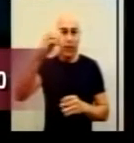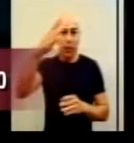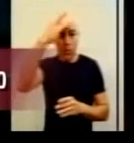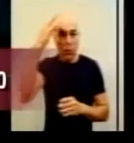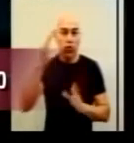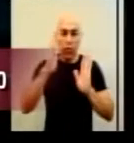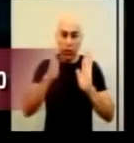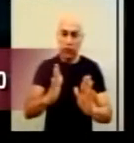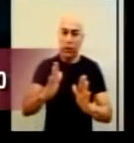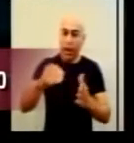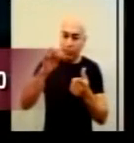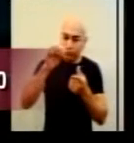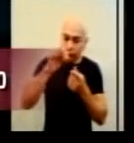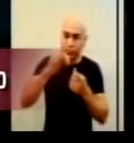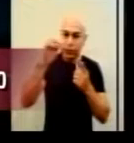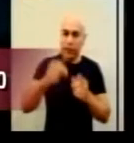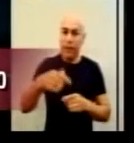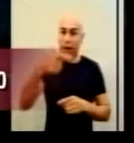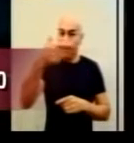sendo